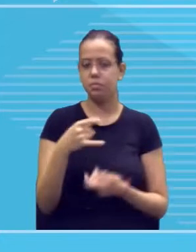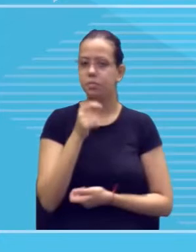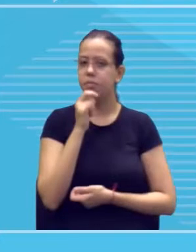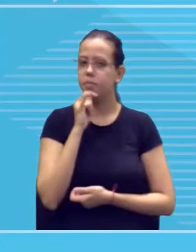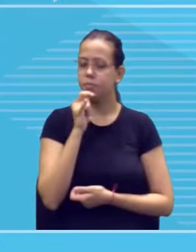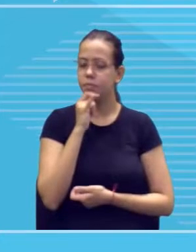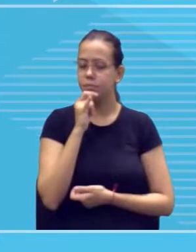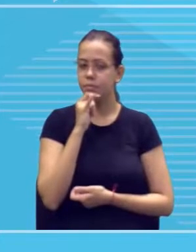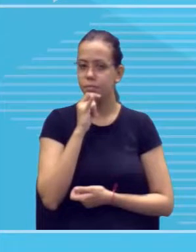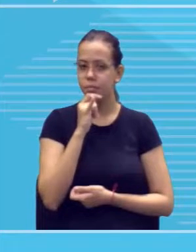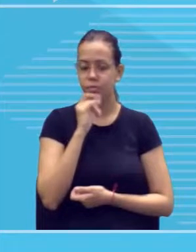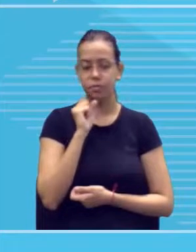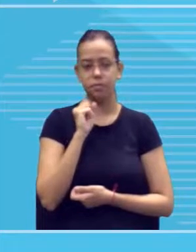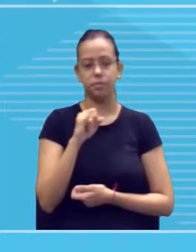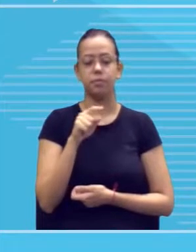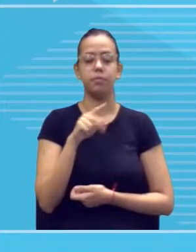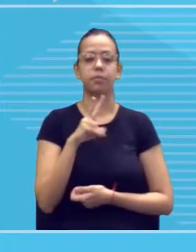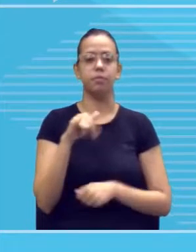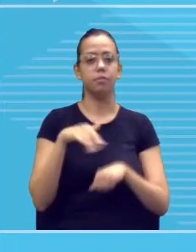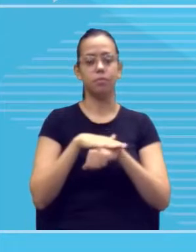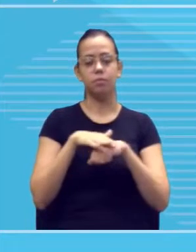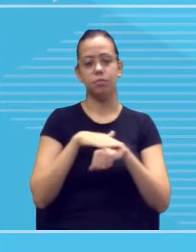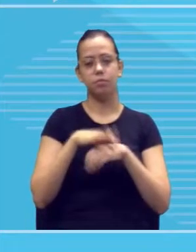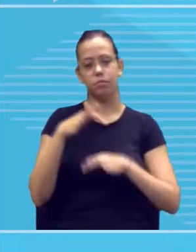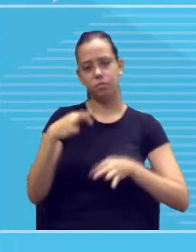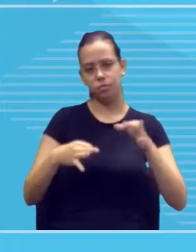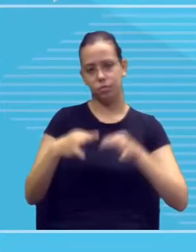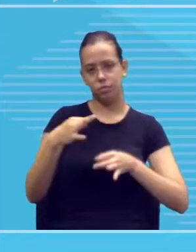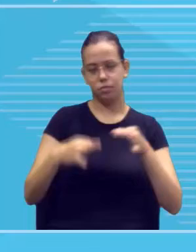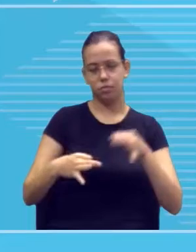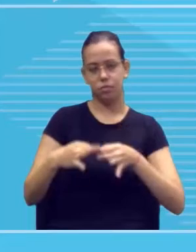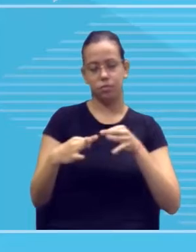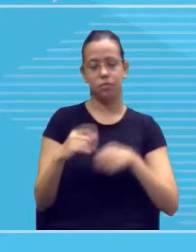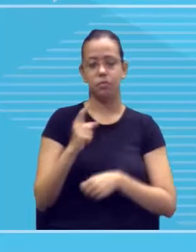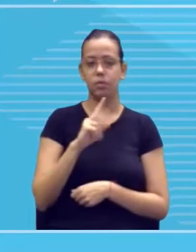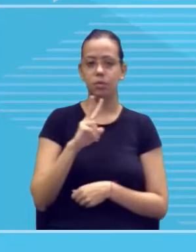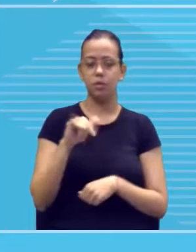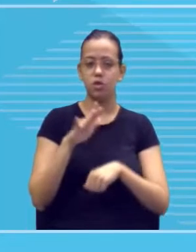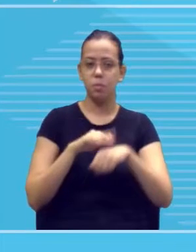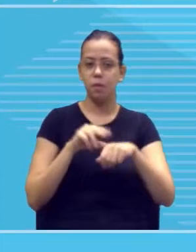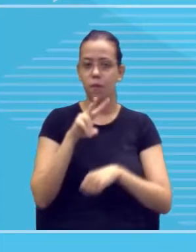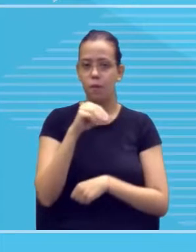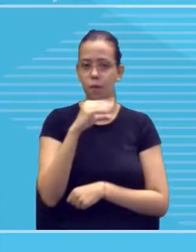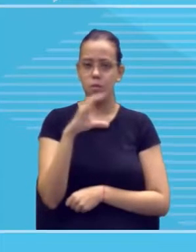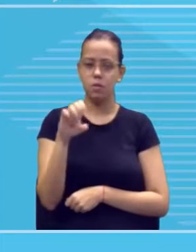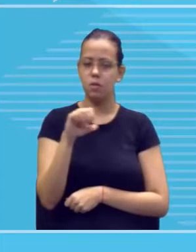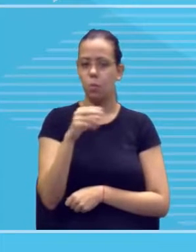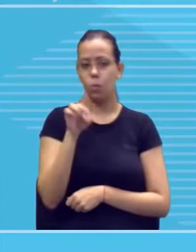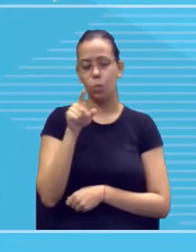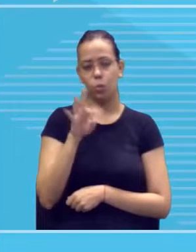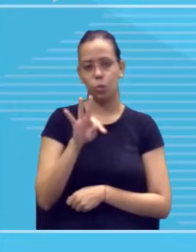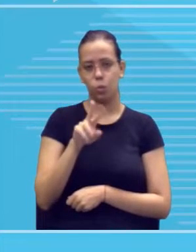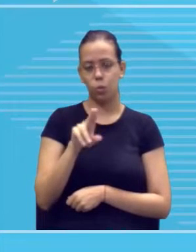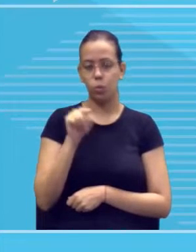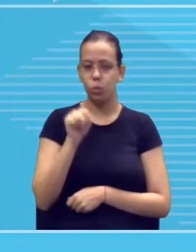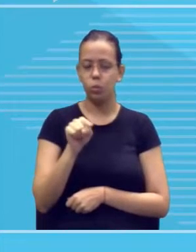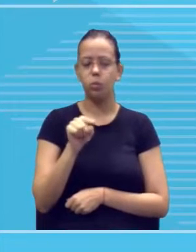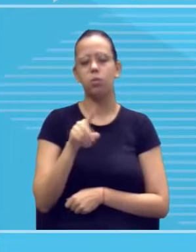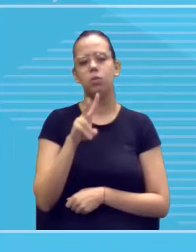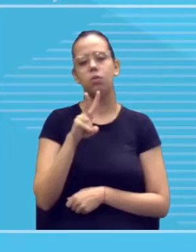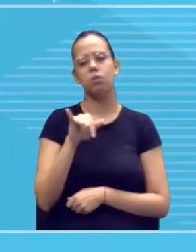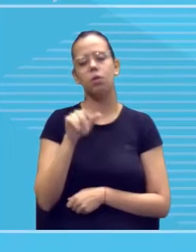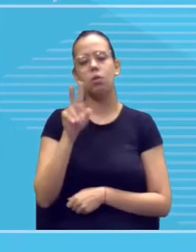se você vai conversar com o juiz no meio de um tribunal você não vai chamar o juiz de você de tu faz sentido nenhum eu preciso utilizar